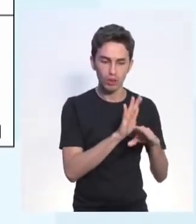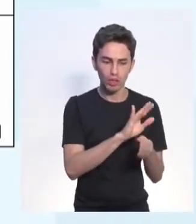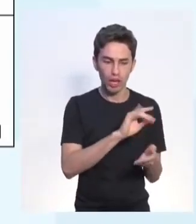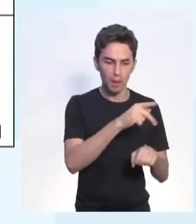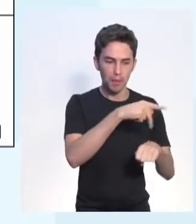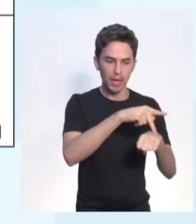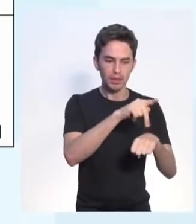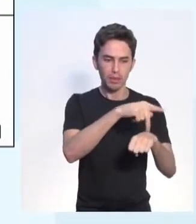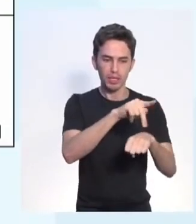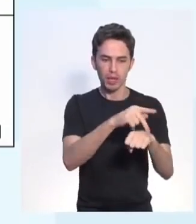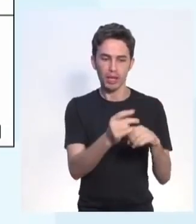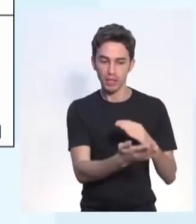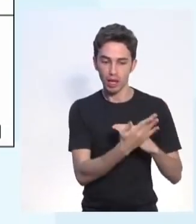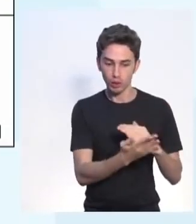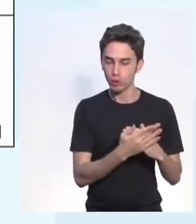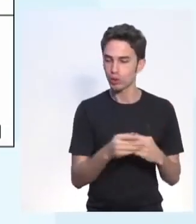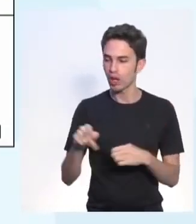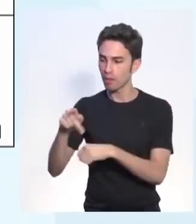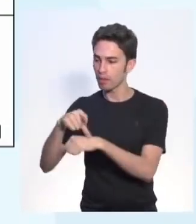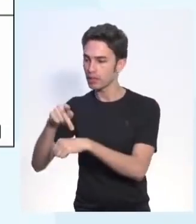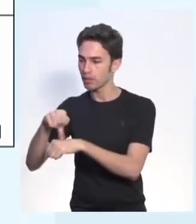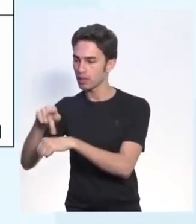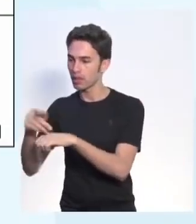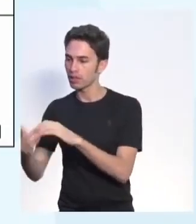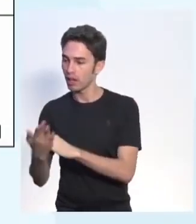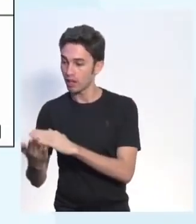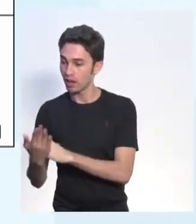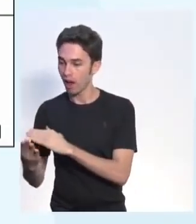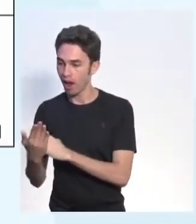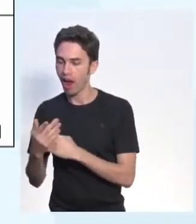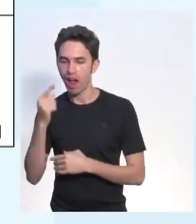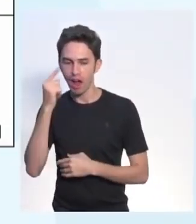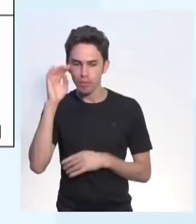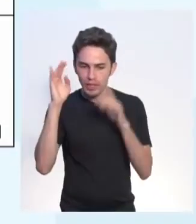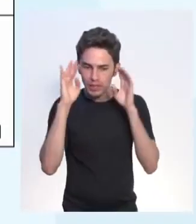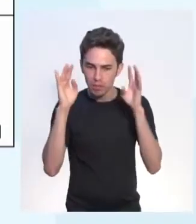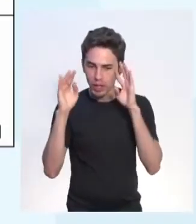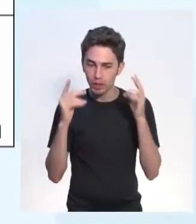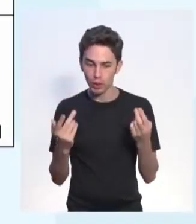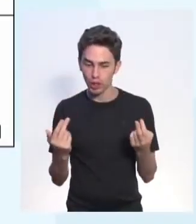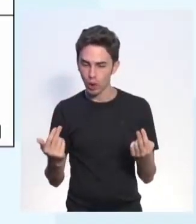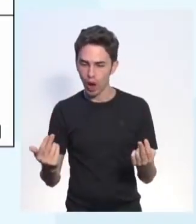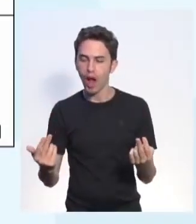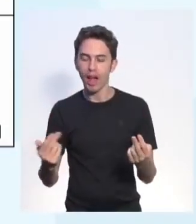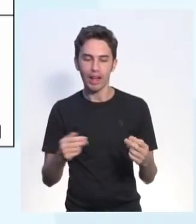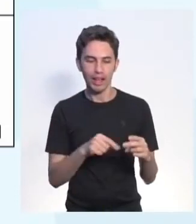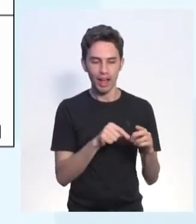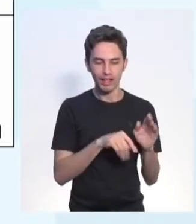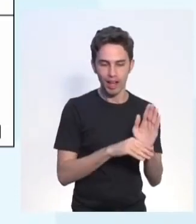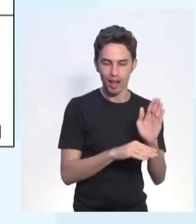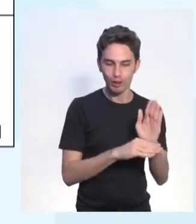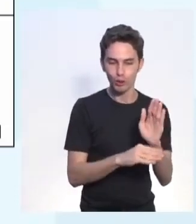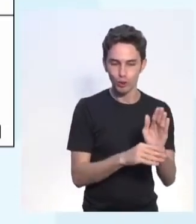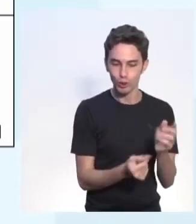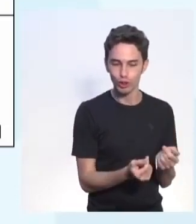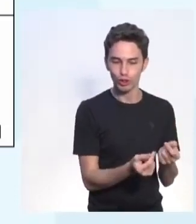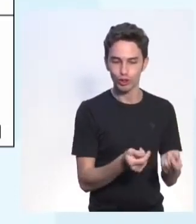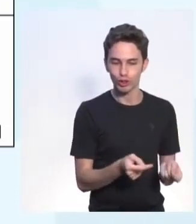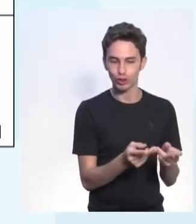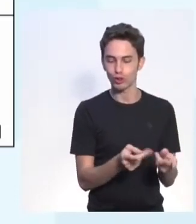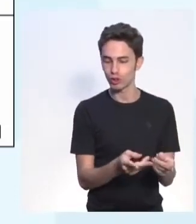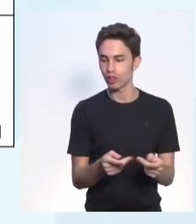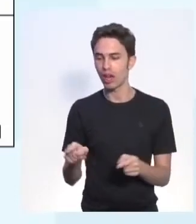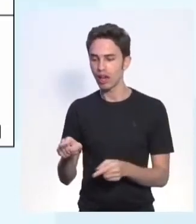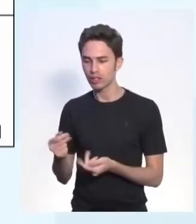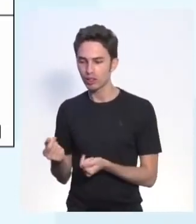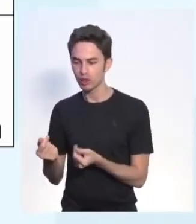estão, respectivamente, aliados às suas ideologias. E essas ajudas econômicas, elas